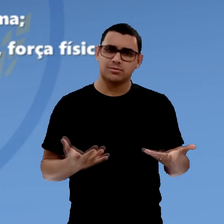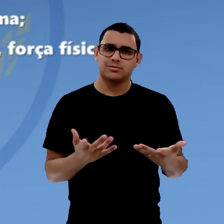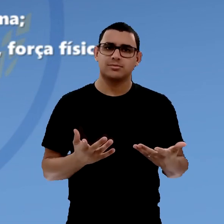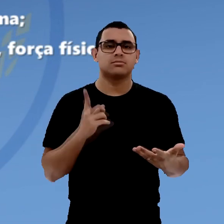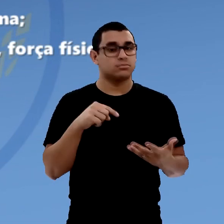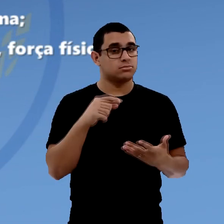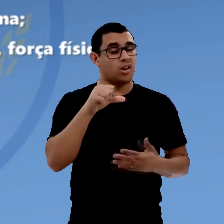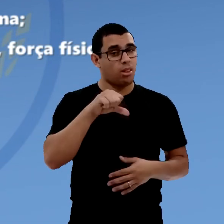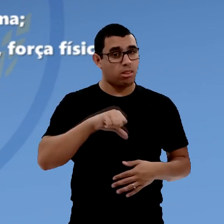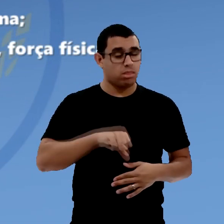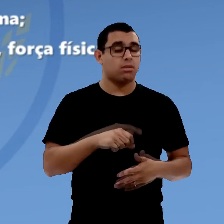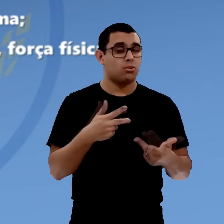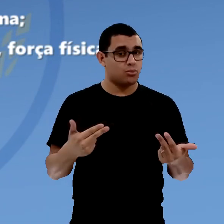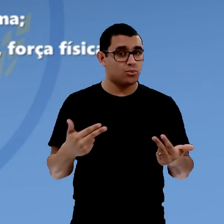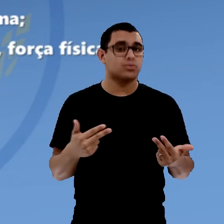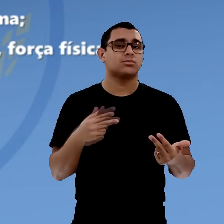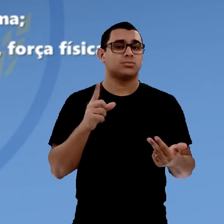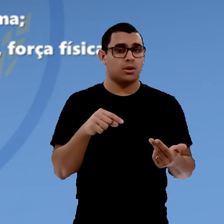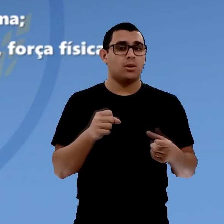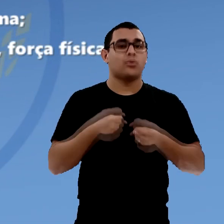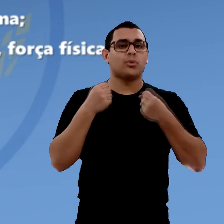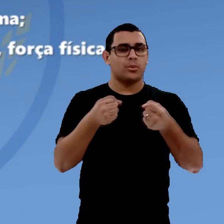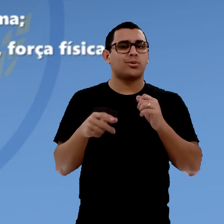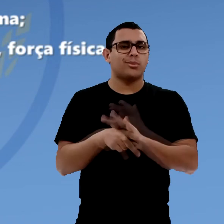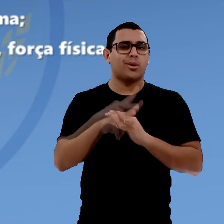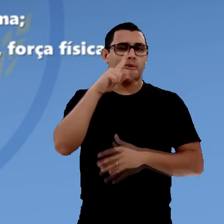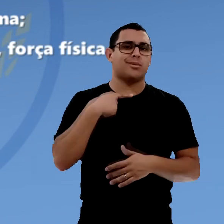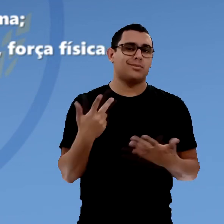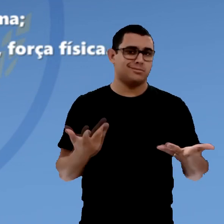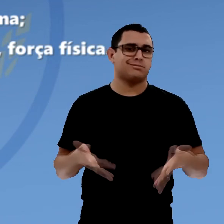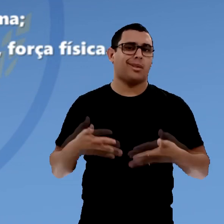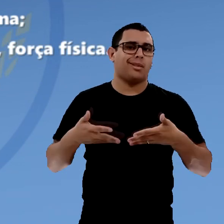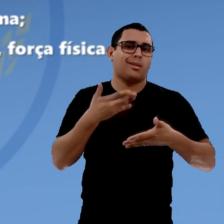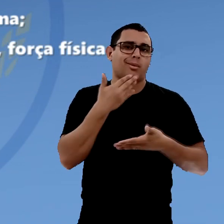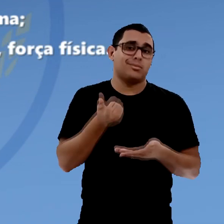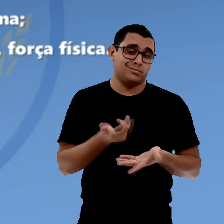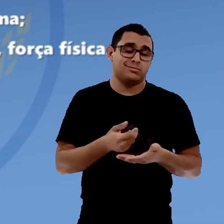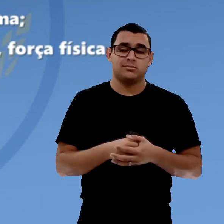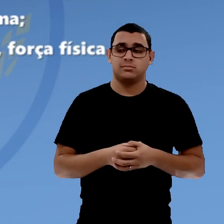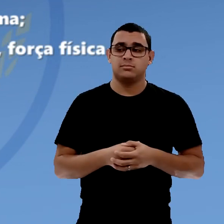forma negativa de se utilizar os recursos do poder em benefício próprio.